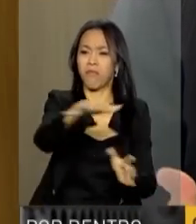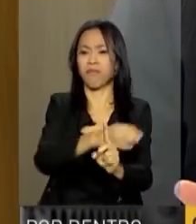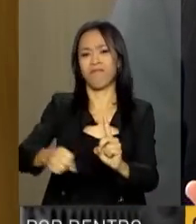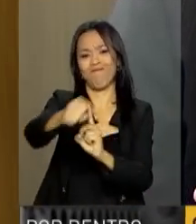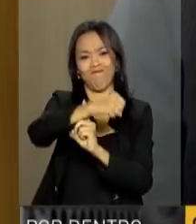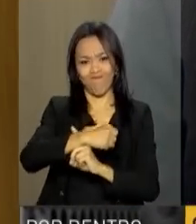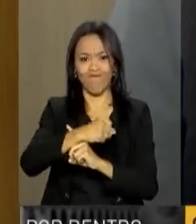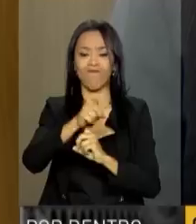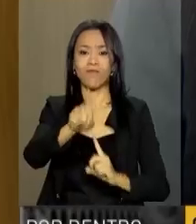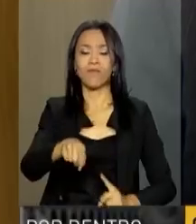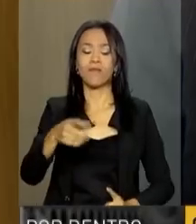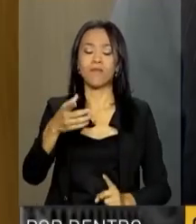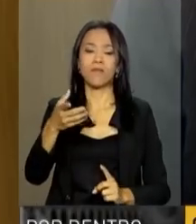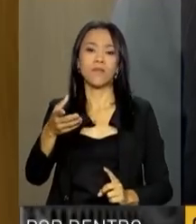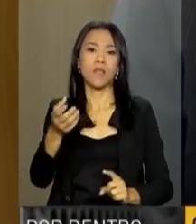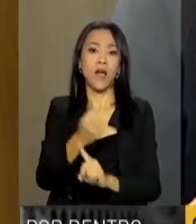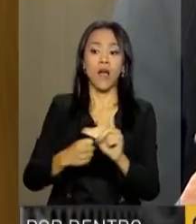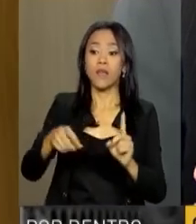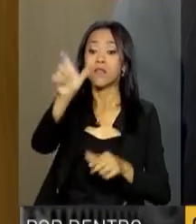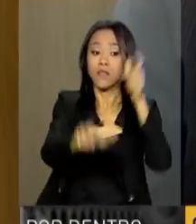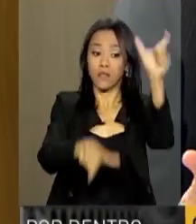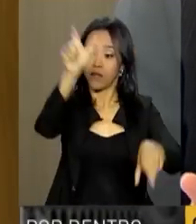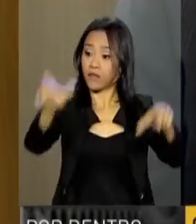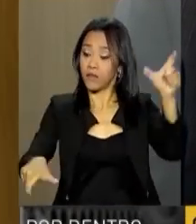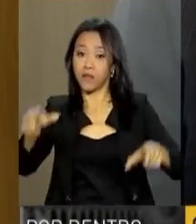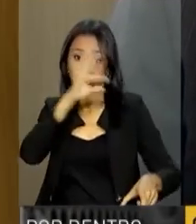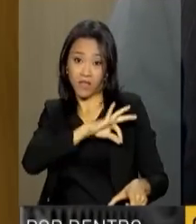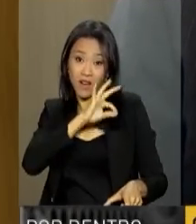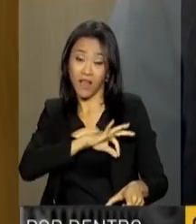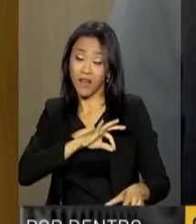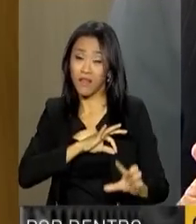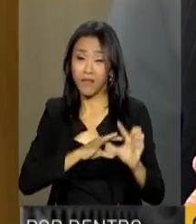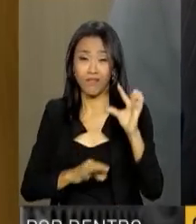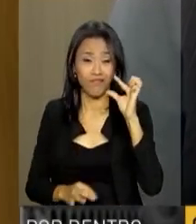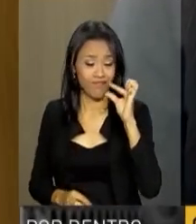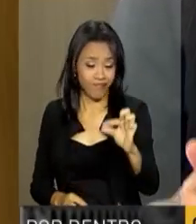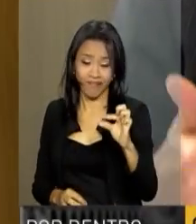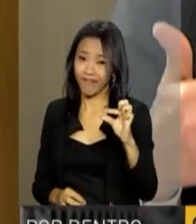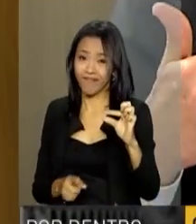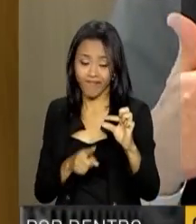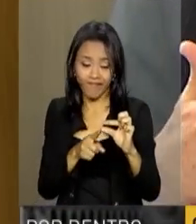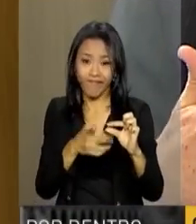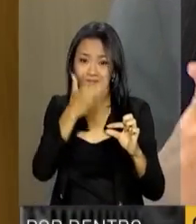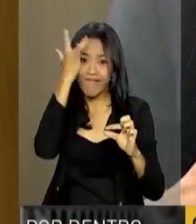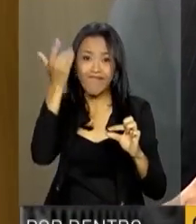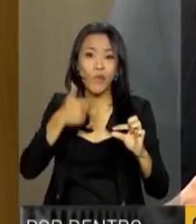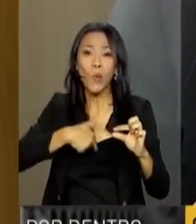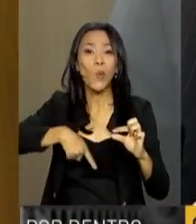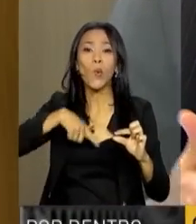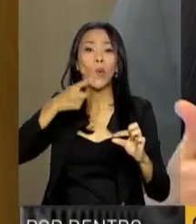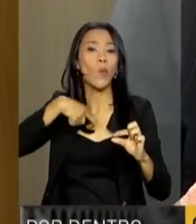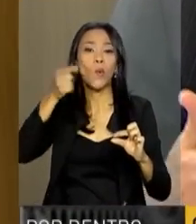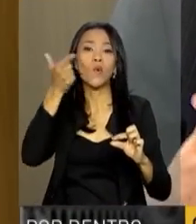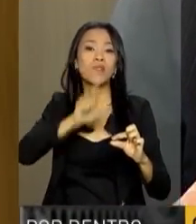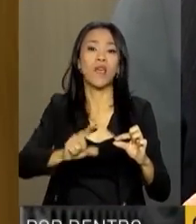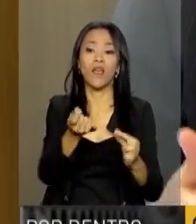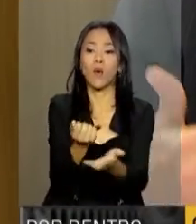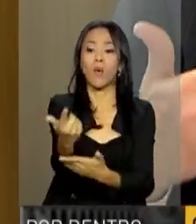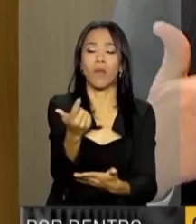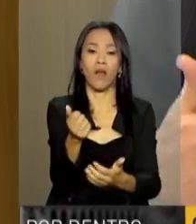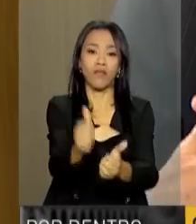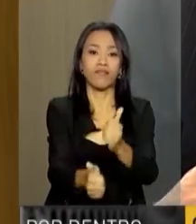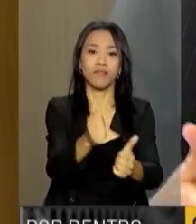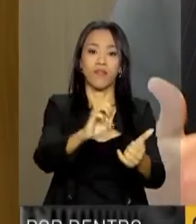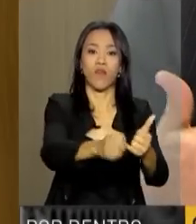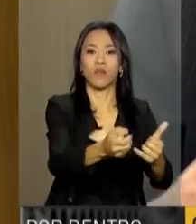das pessoas e as pessoas a renda das pessoas é tão pequena que ela não consegue colocar na mesa os alimentos que precisa